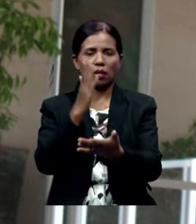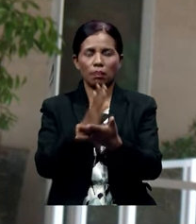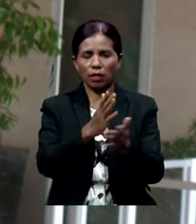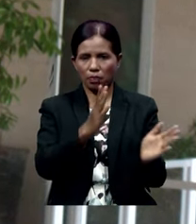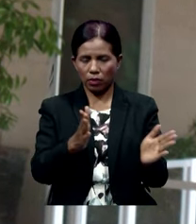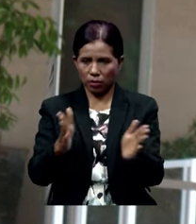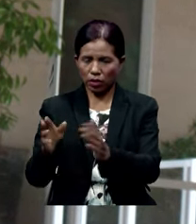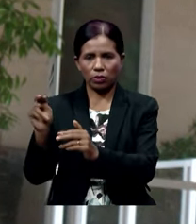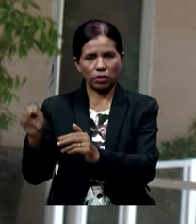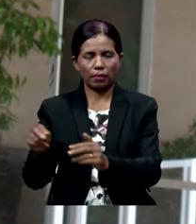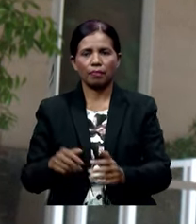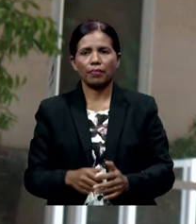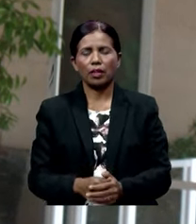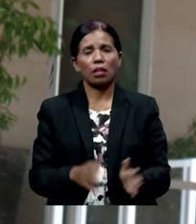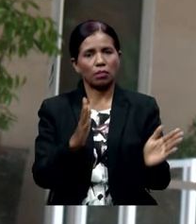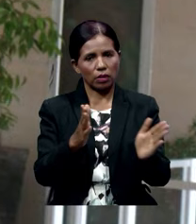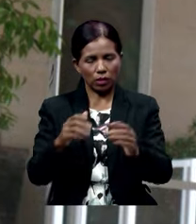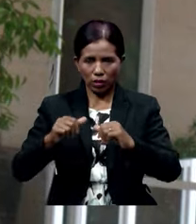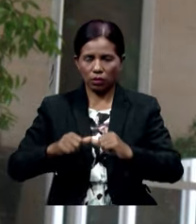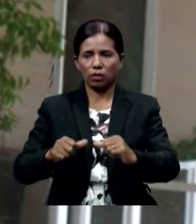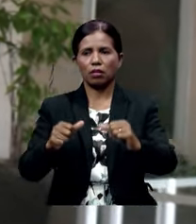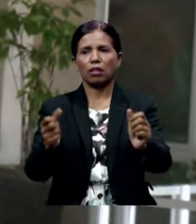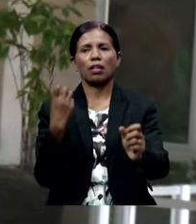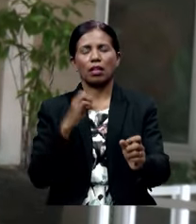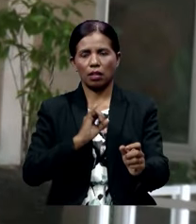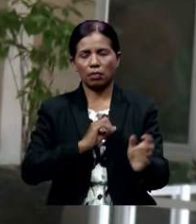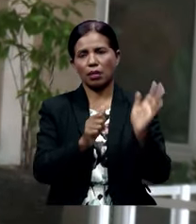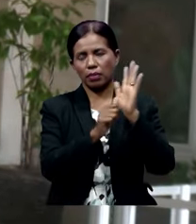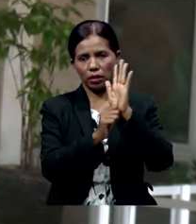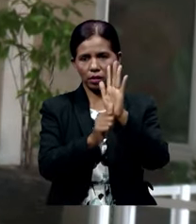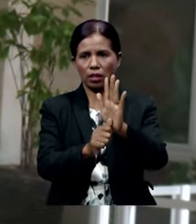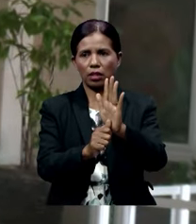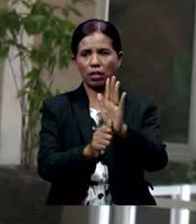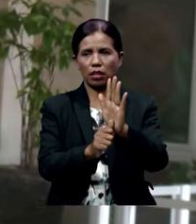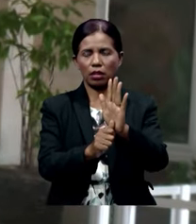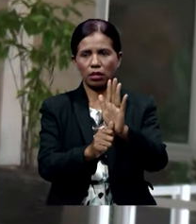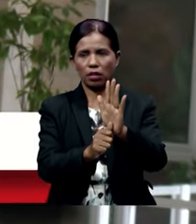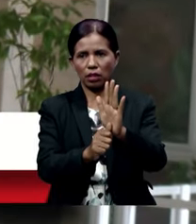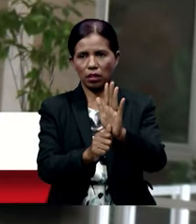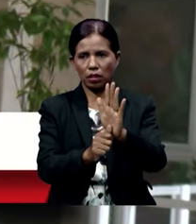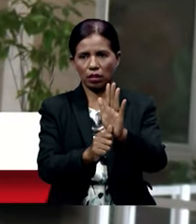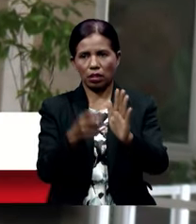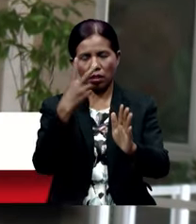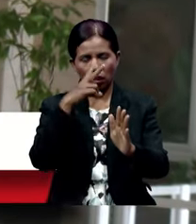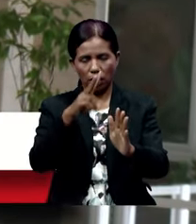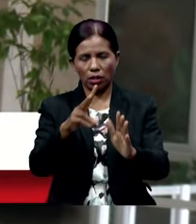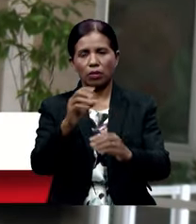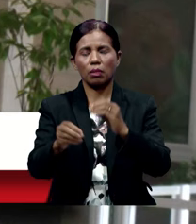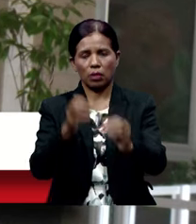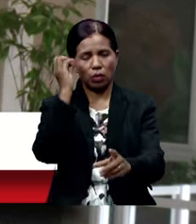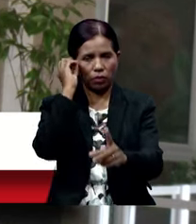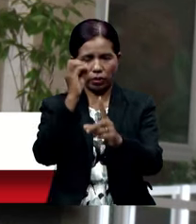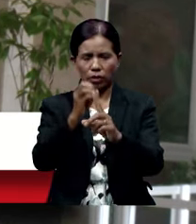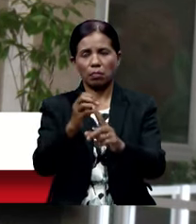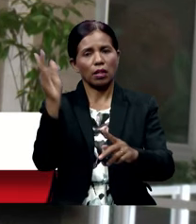ne. Processo sira que é la hal ne, a hauna do presidente até para andro vis, la pele emite opinião, pa pa pa pa cal